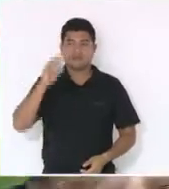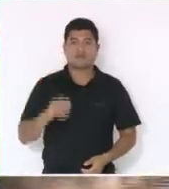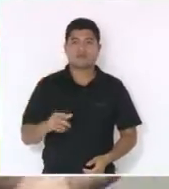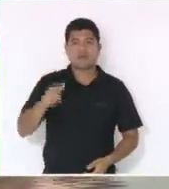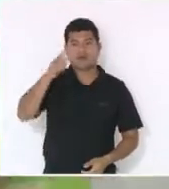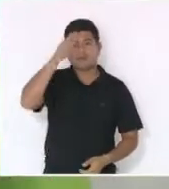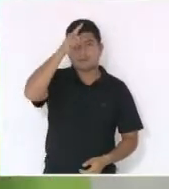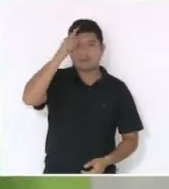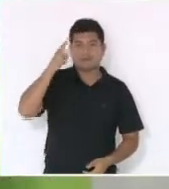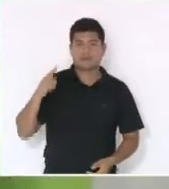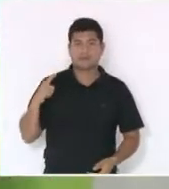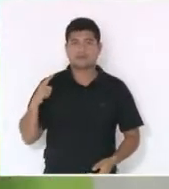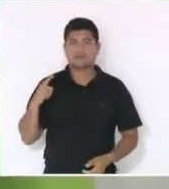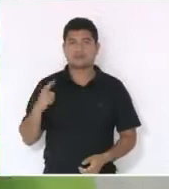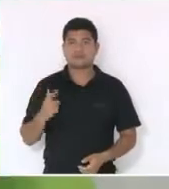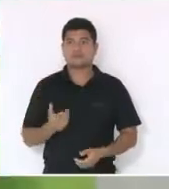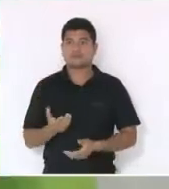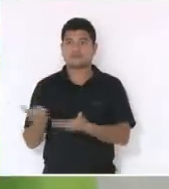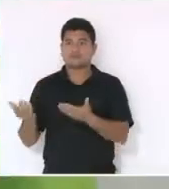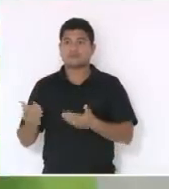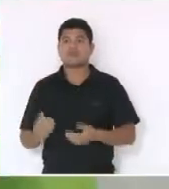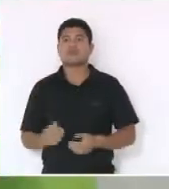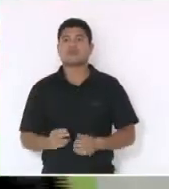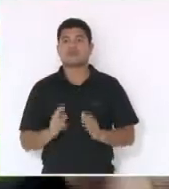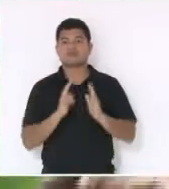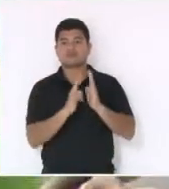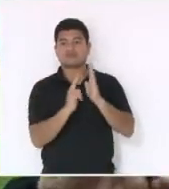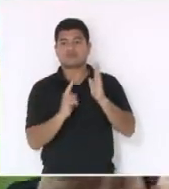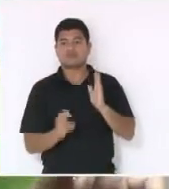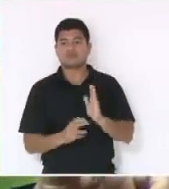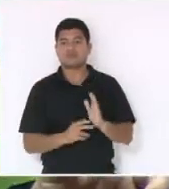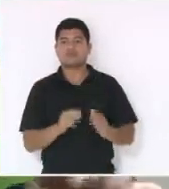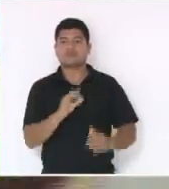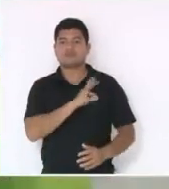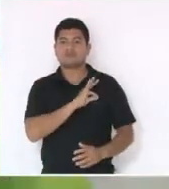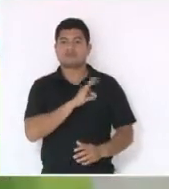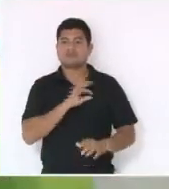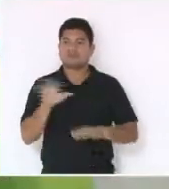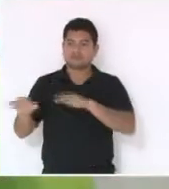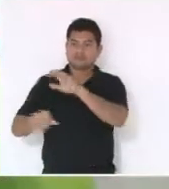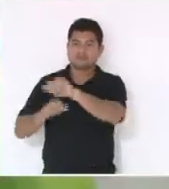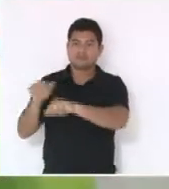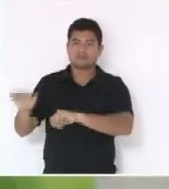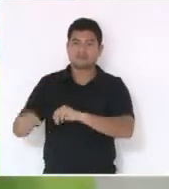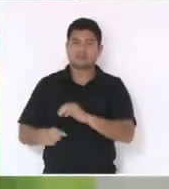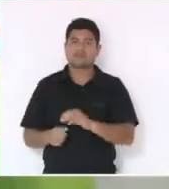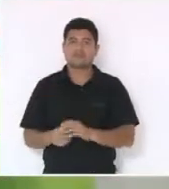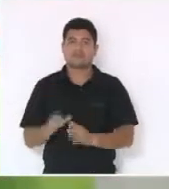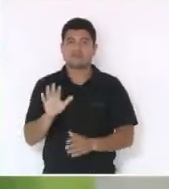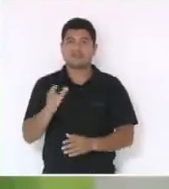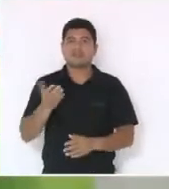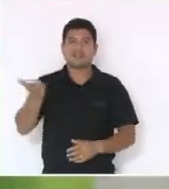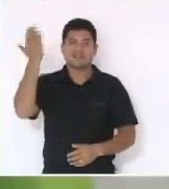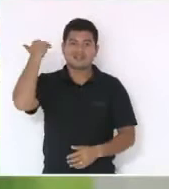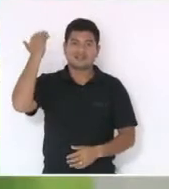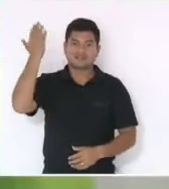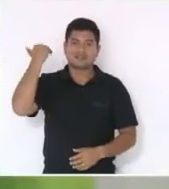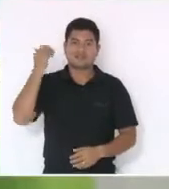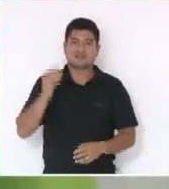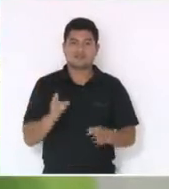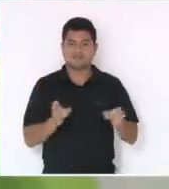estiveram, houve a nomeação de policiais. Mas lá atrás nós tivemos, infelizmente, um